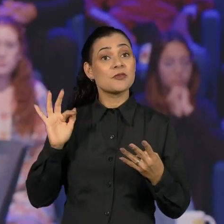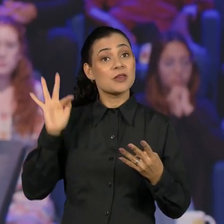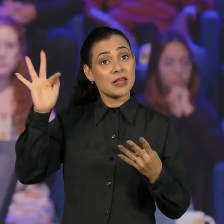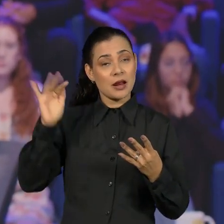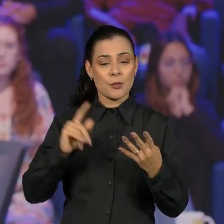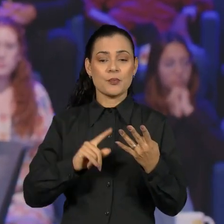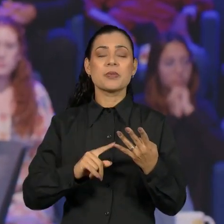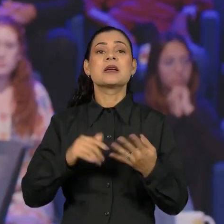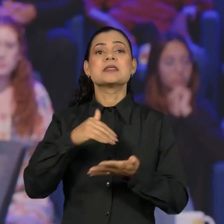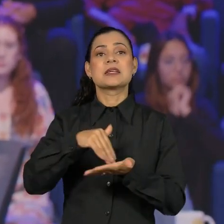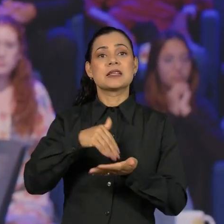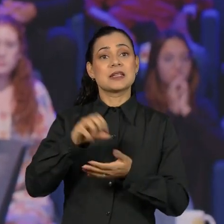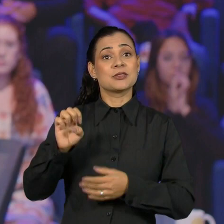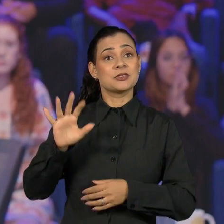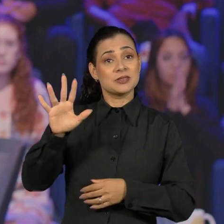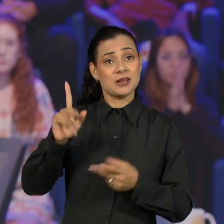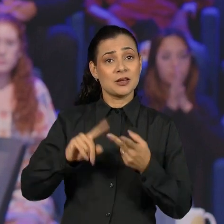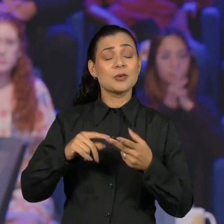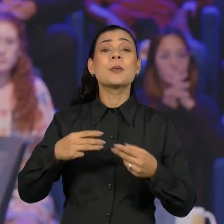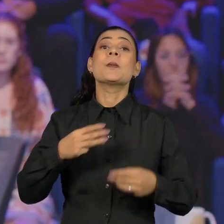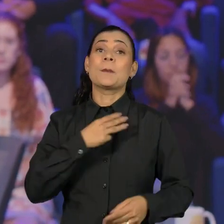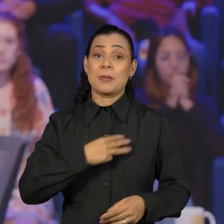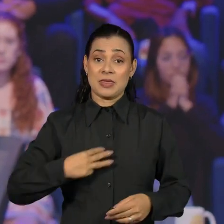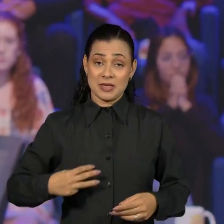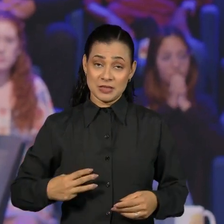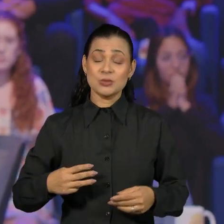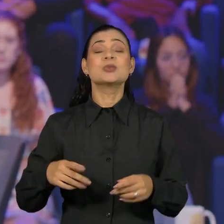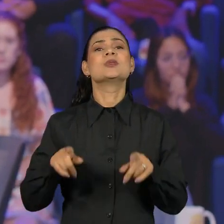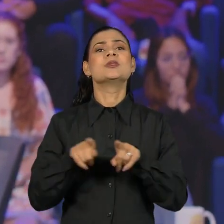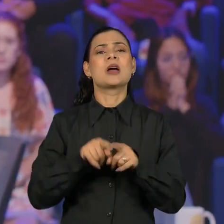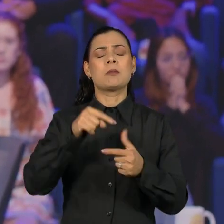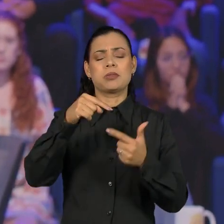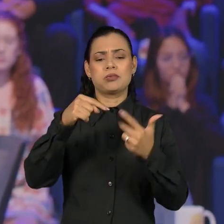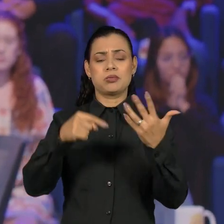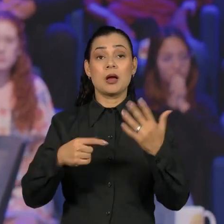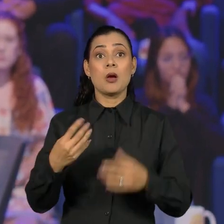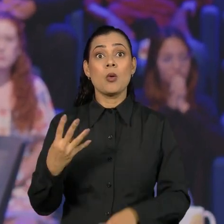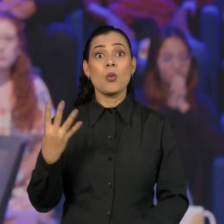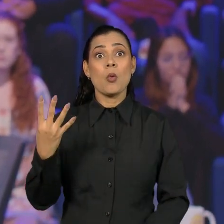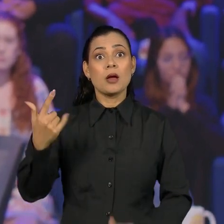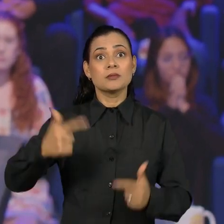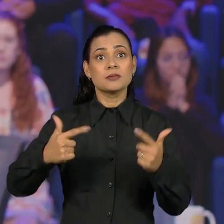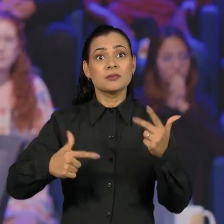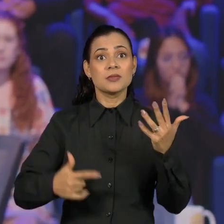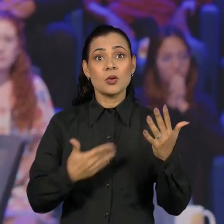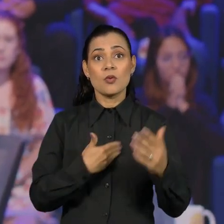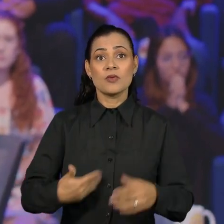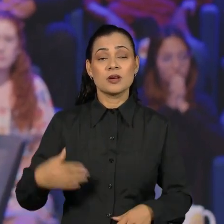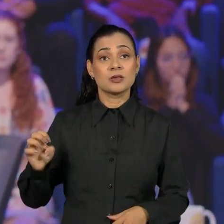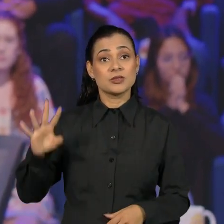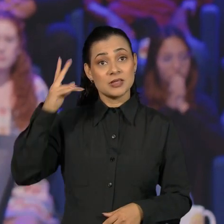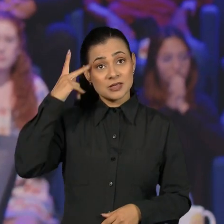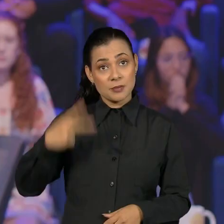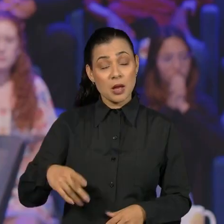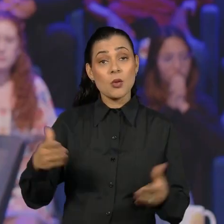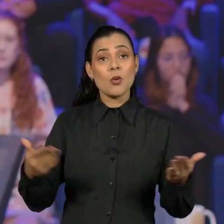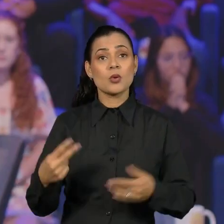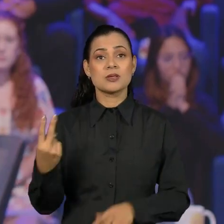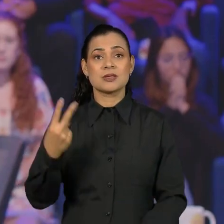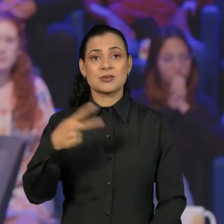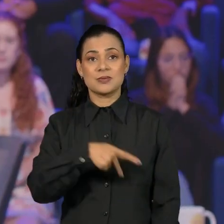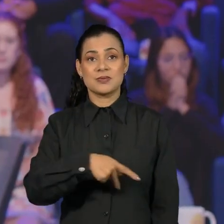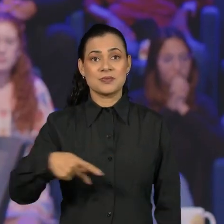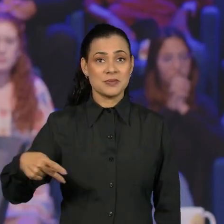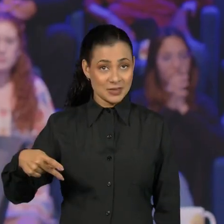federal, secretário de Estado, ministro, 4 vezes governador de São Paulo. E é hoje o vice-presidente